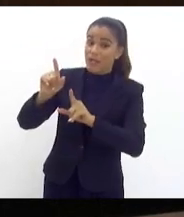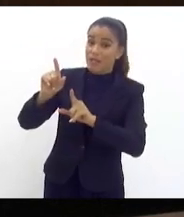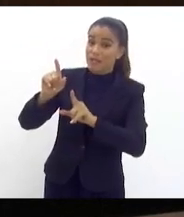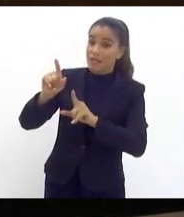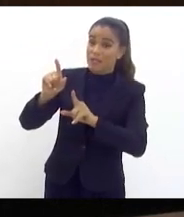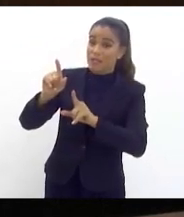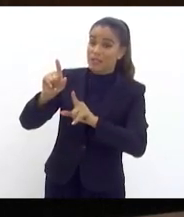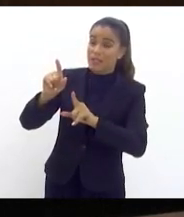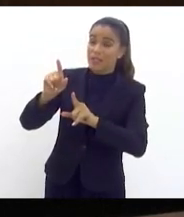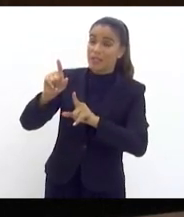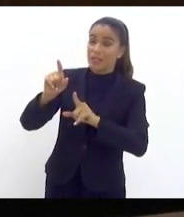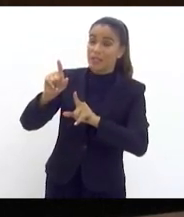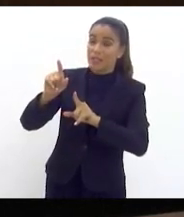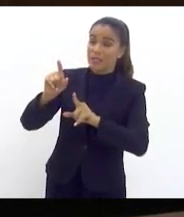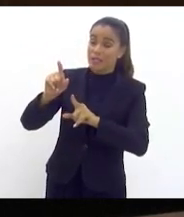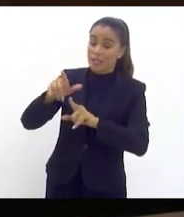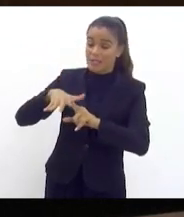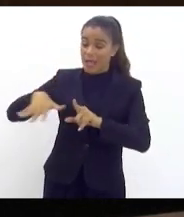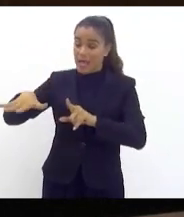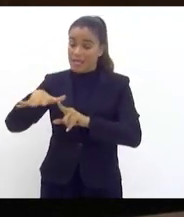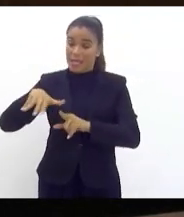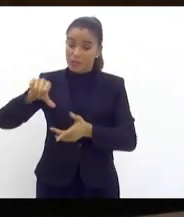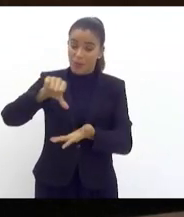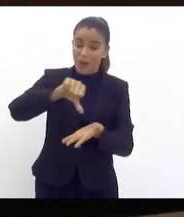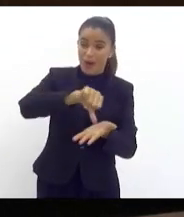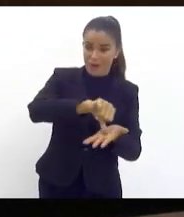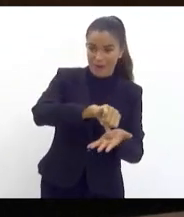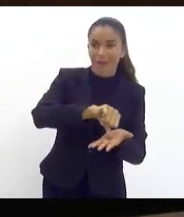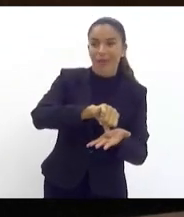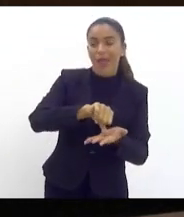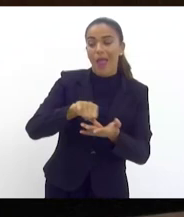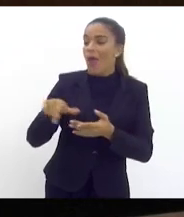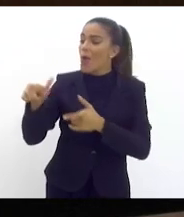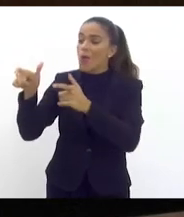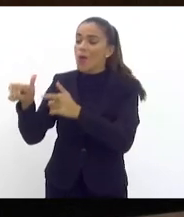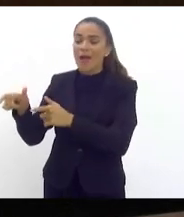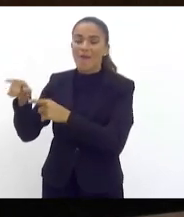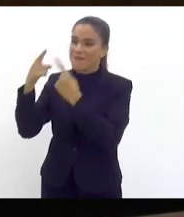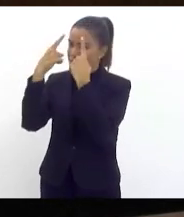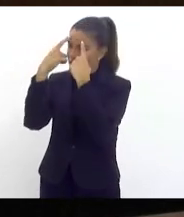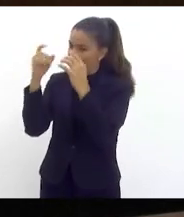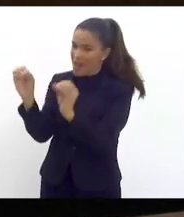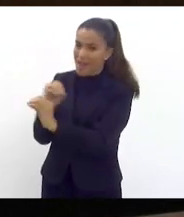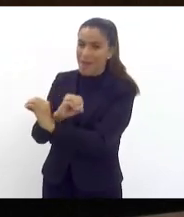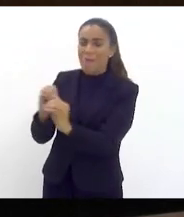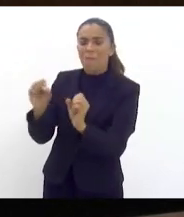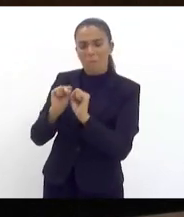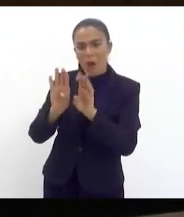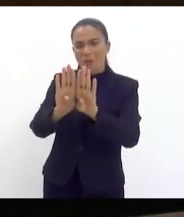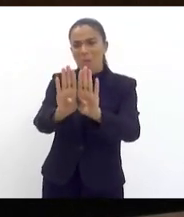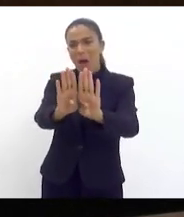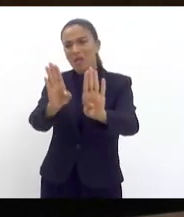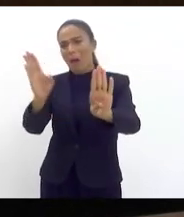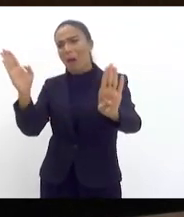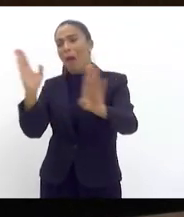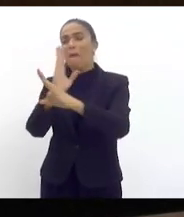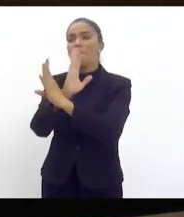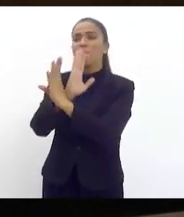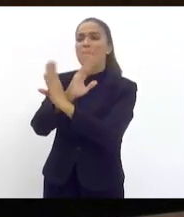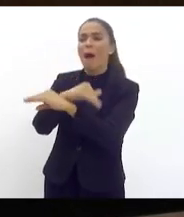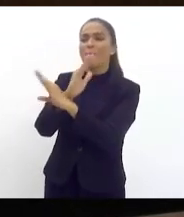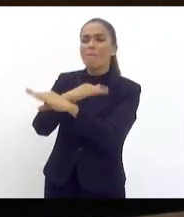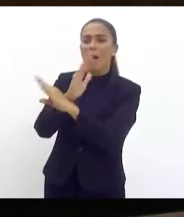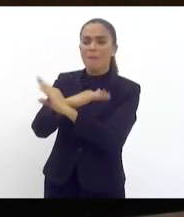diferente da região metropolitana, é uma cidade que a violência não chegou lá, pode dormir de porta aberta e tem